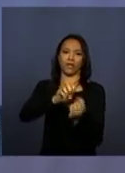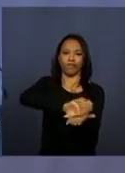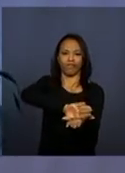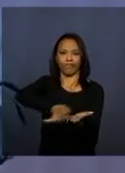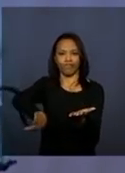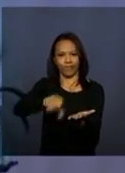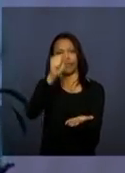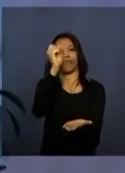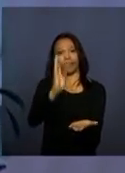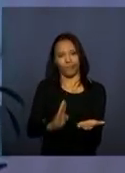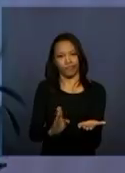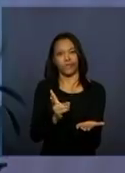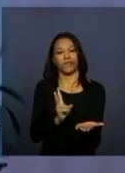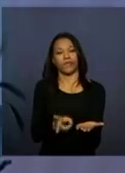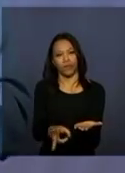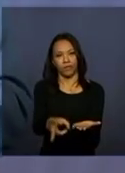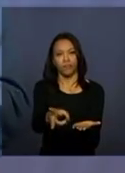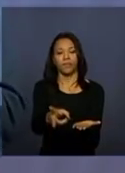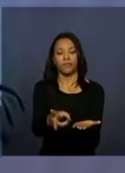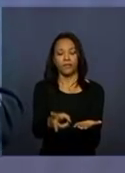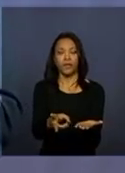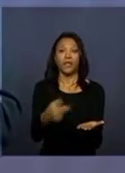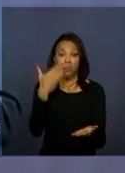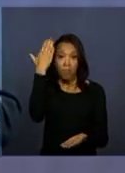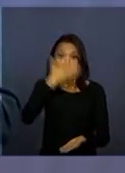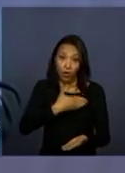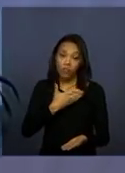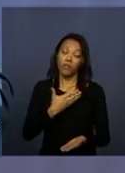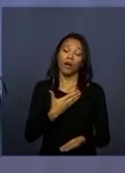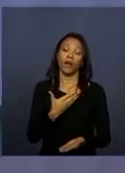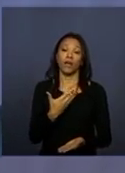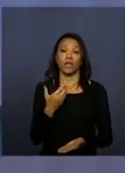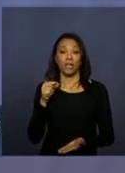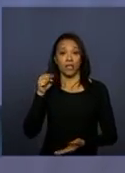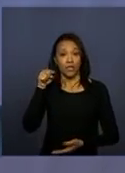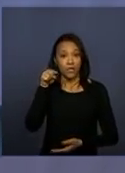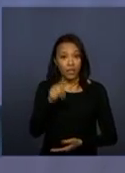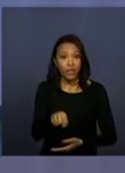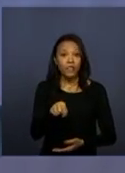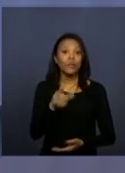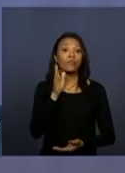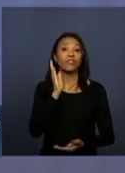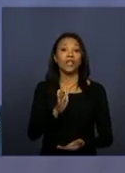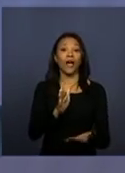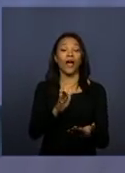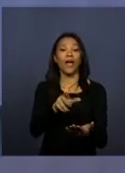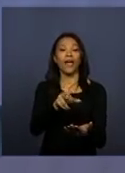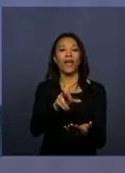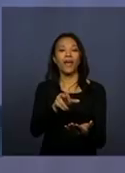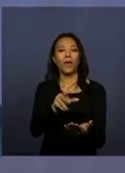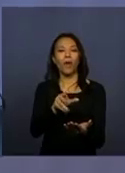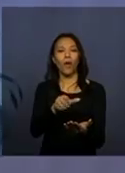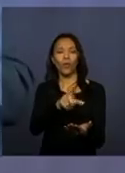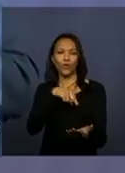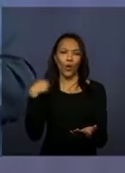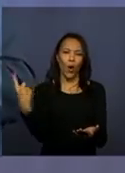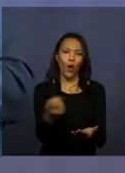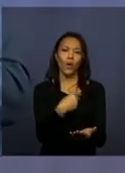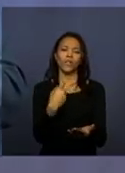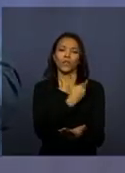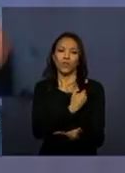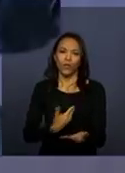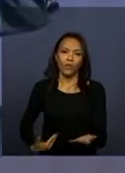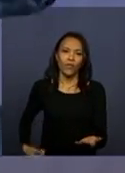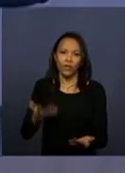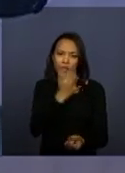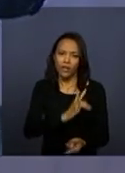para demonstrar que essa é uma página que todos nós juntos, o governo